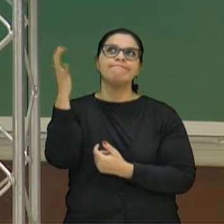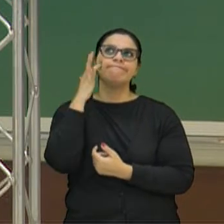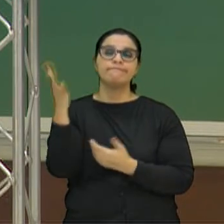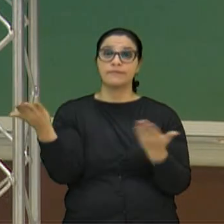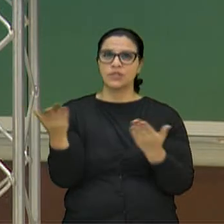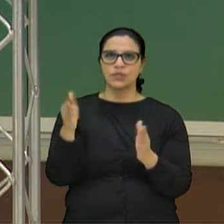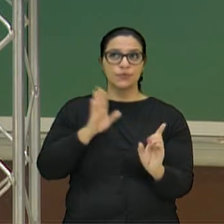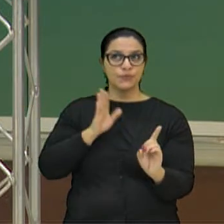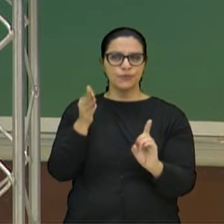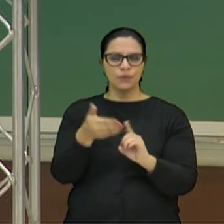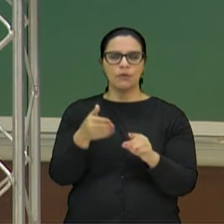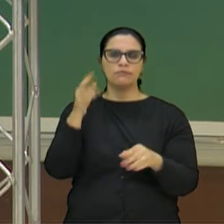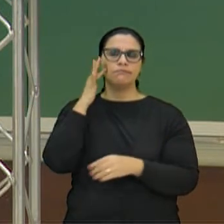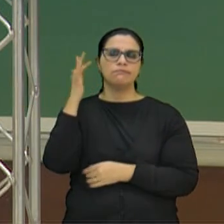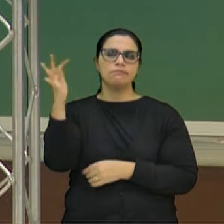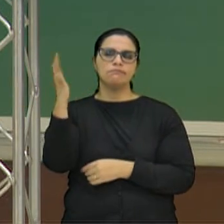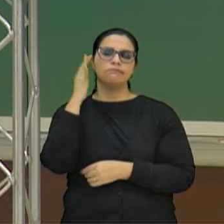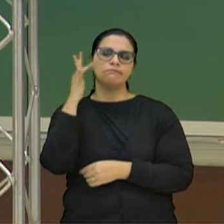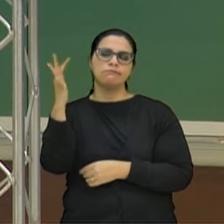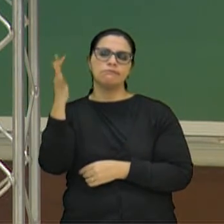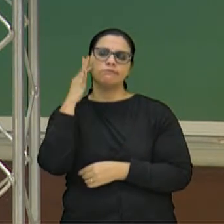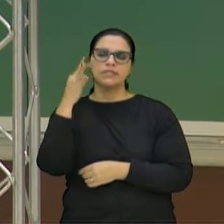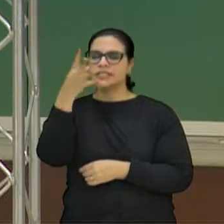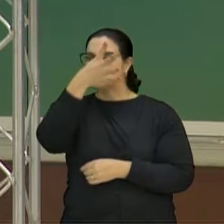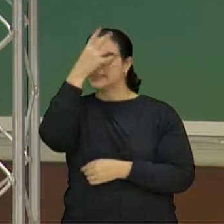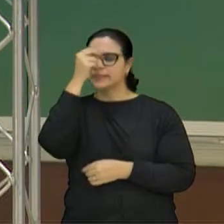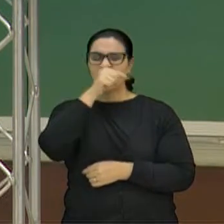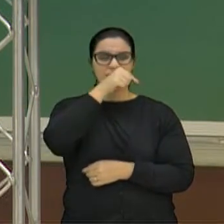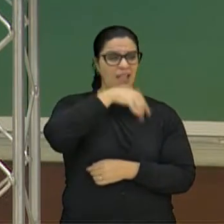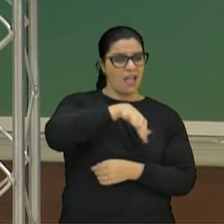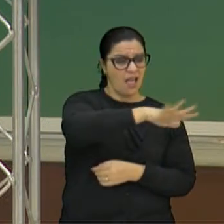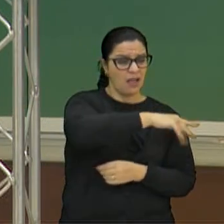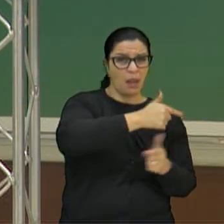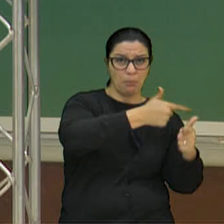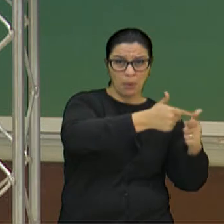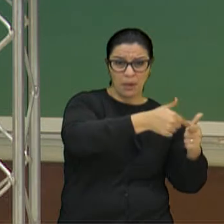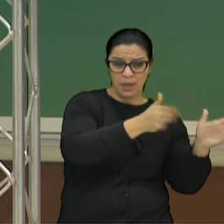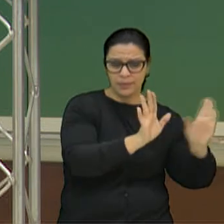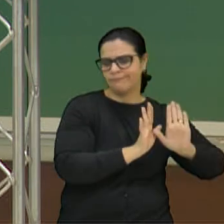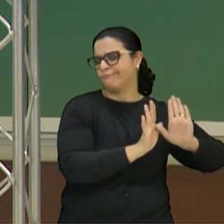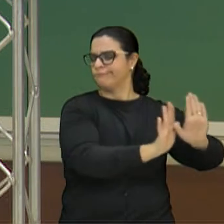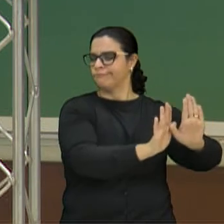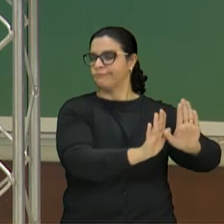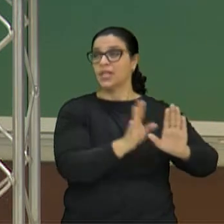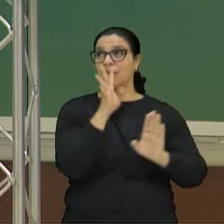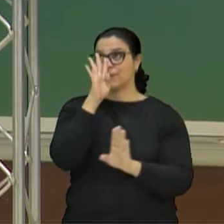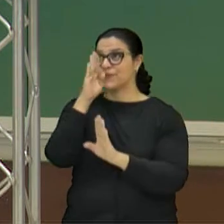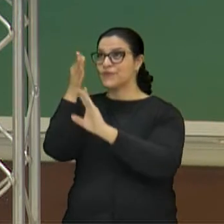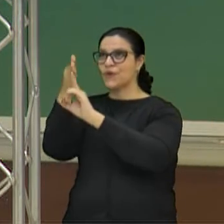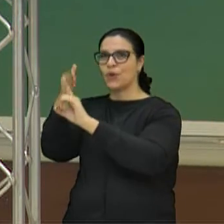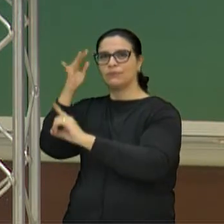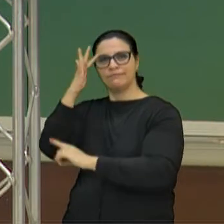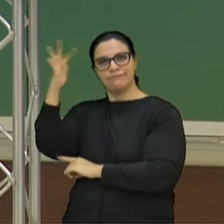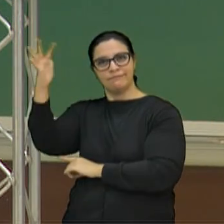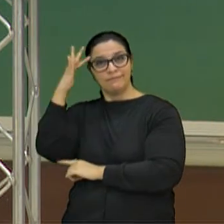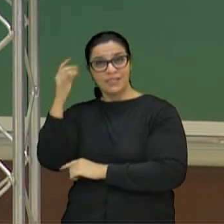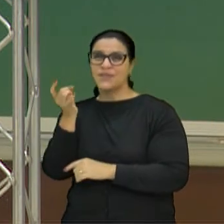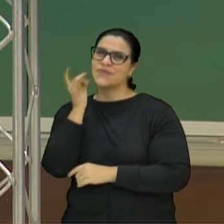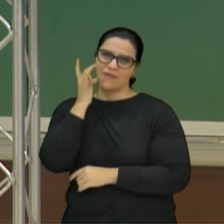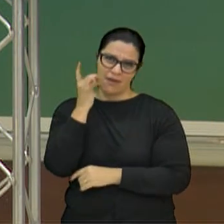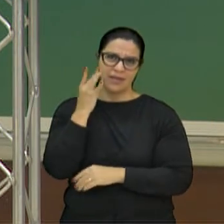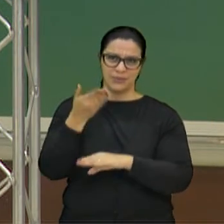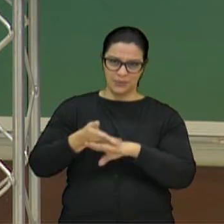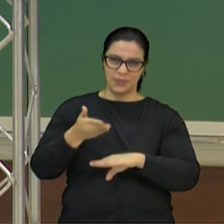local, foca naquele local e esquece os problemas do dia a dia, do cotidiano. Tranquilo? Então vai ficar bem